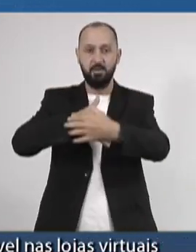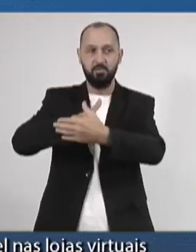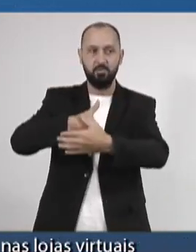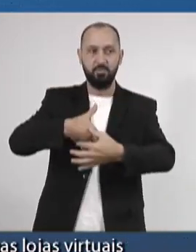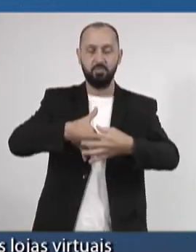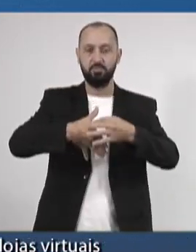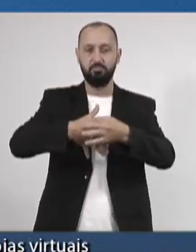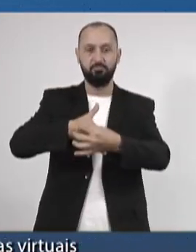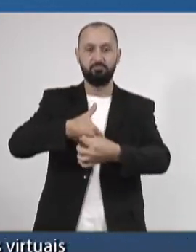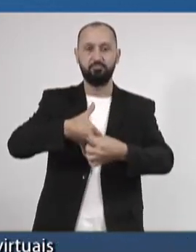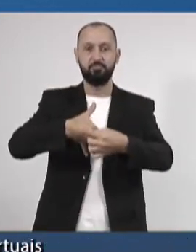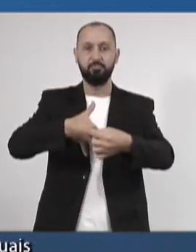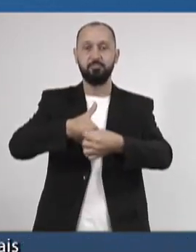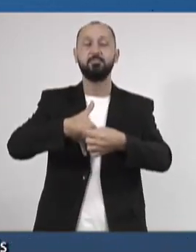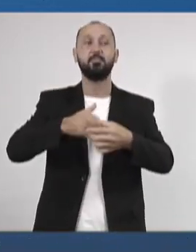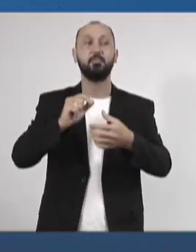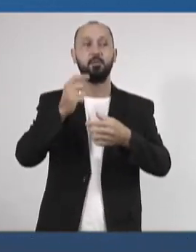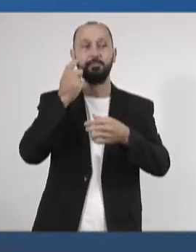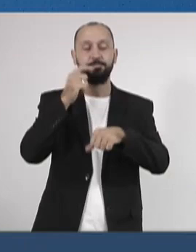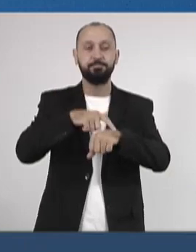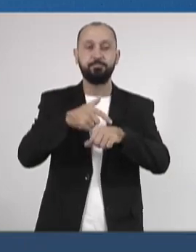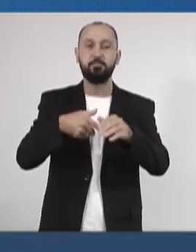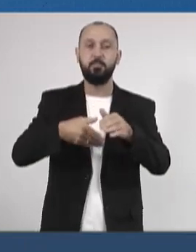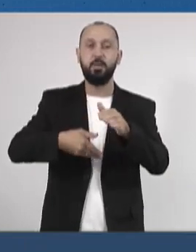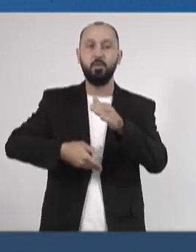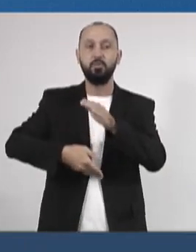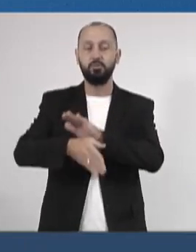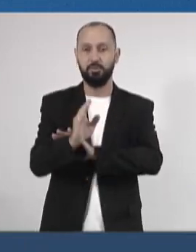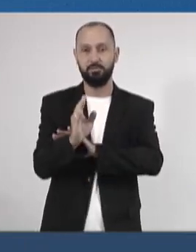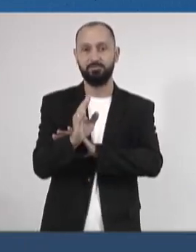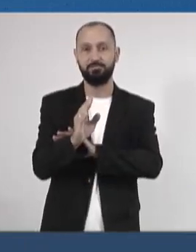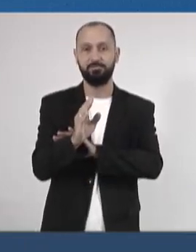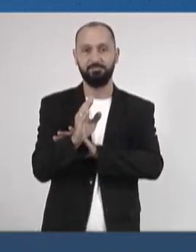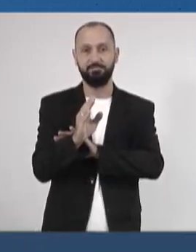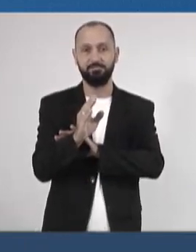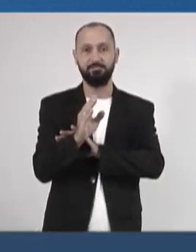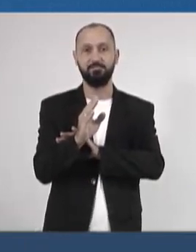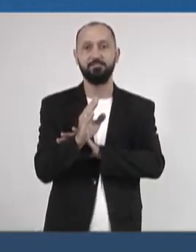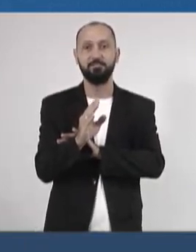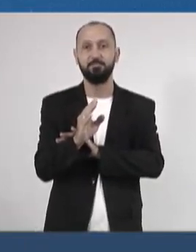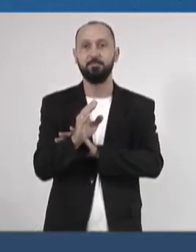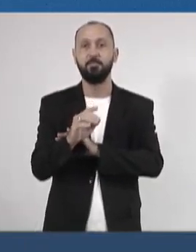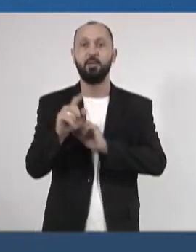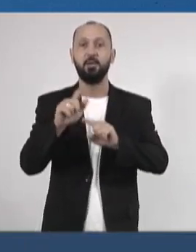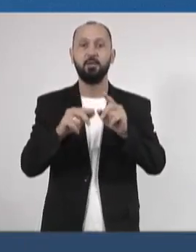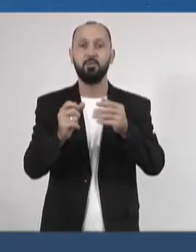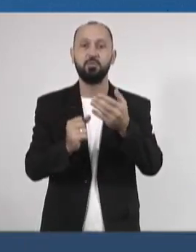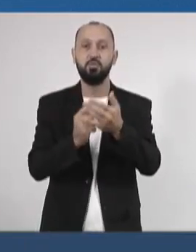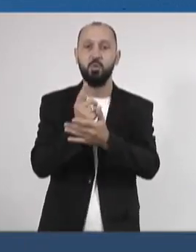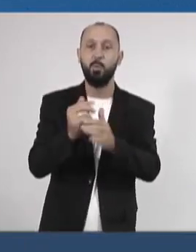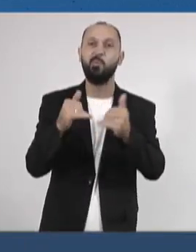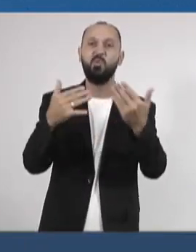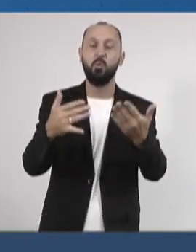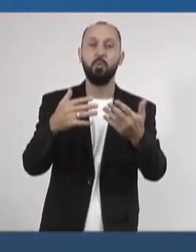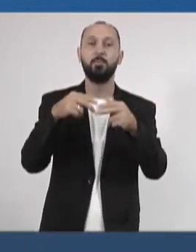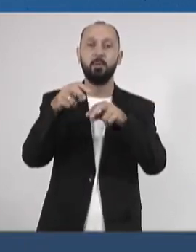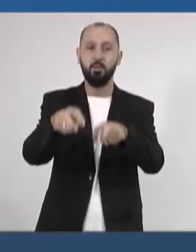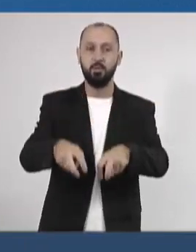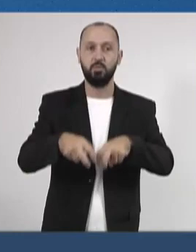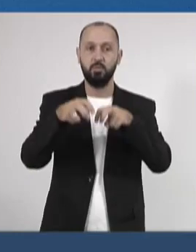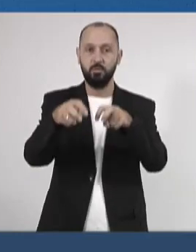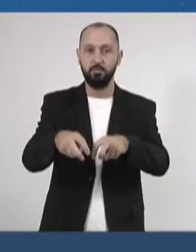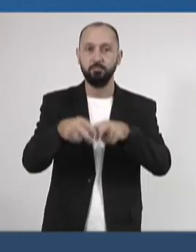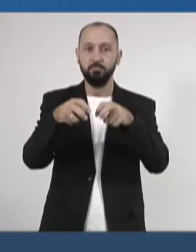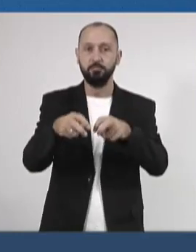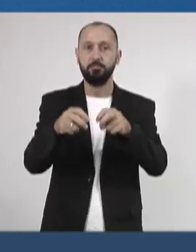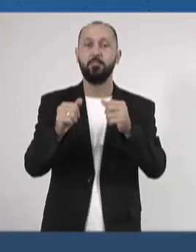Vai ser a porta de entrada para aquilo que compra grande parte do agronegócio brasileiro,